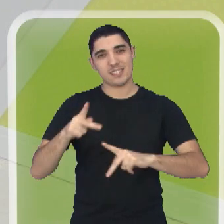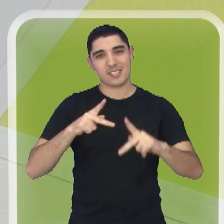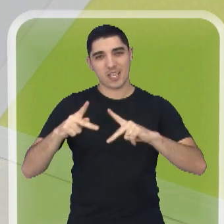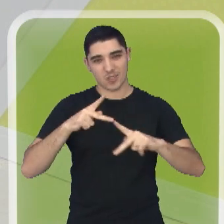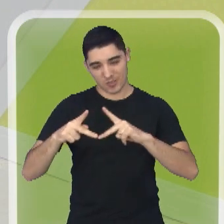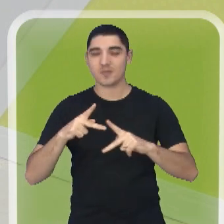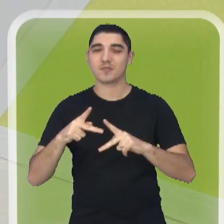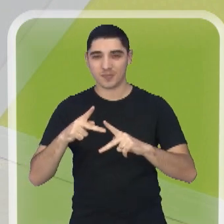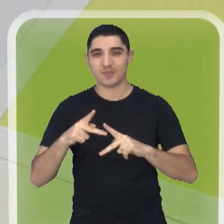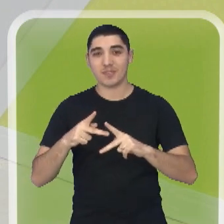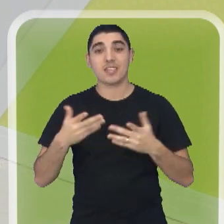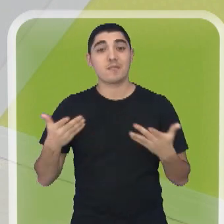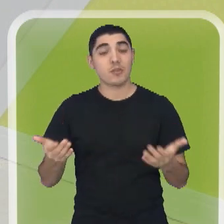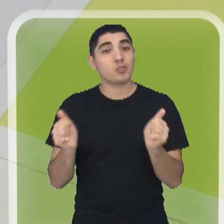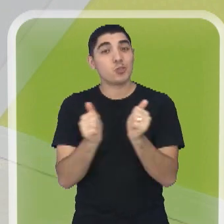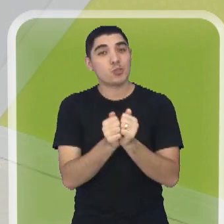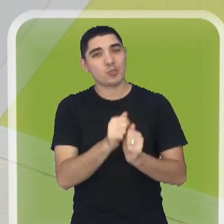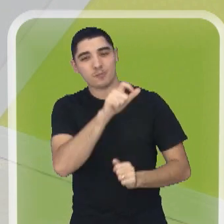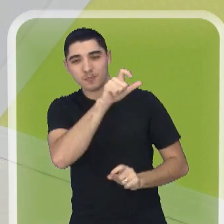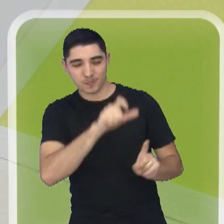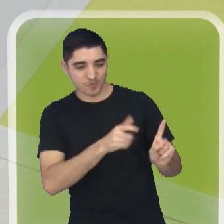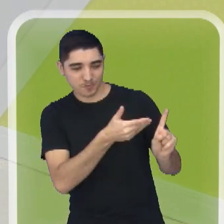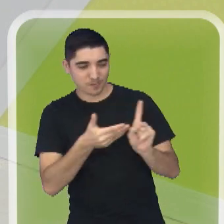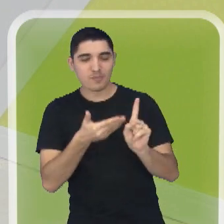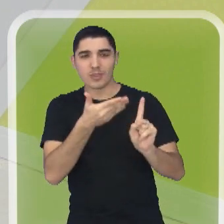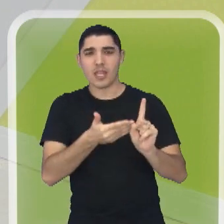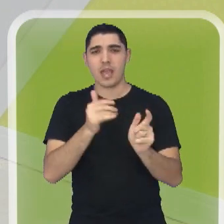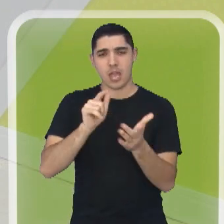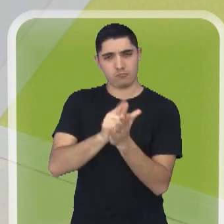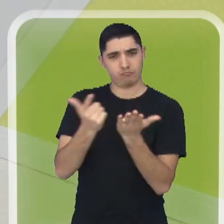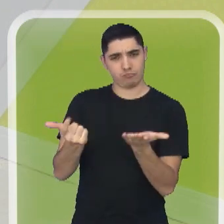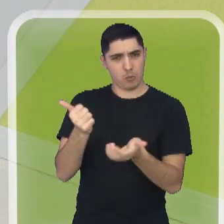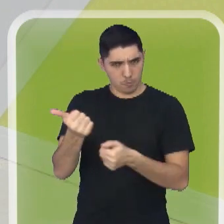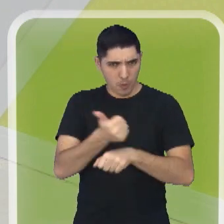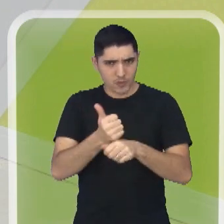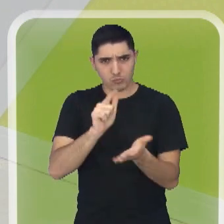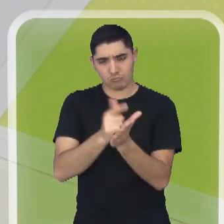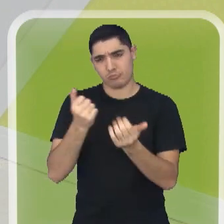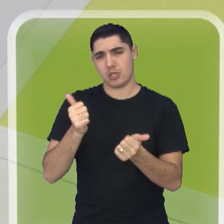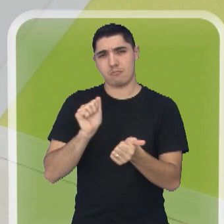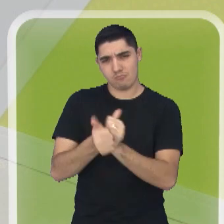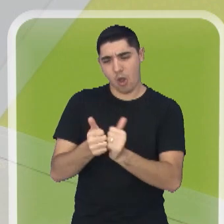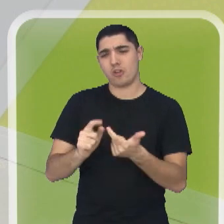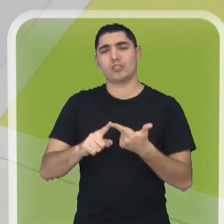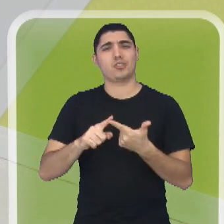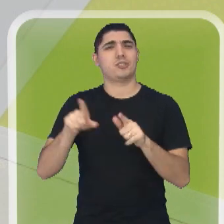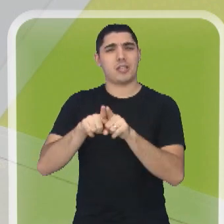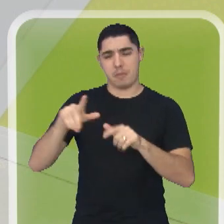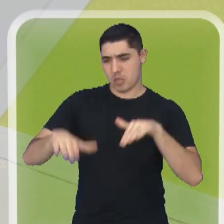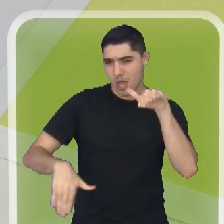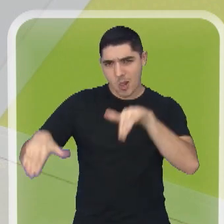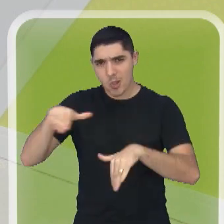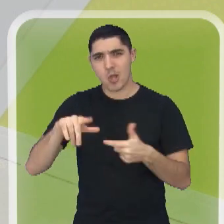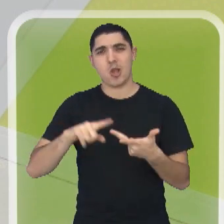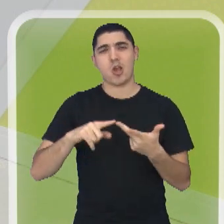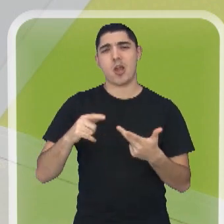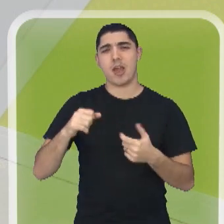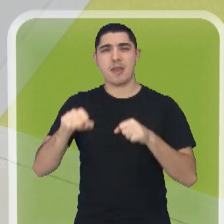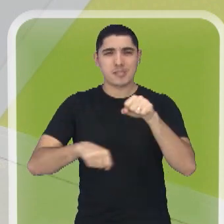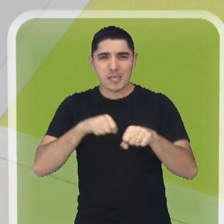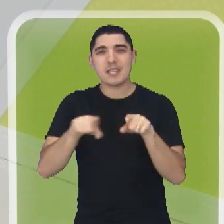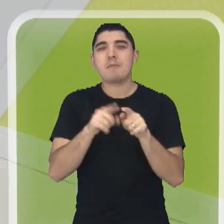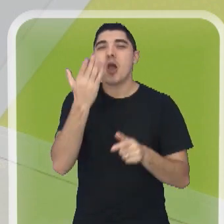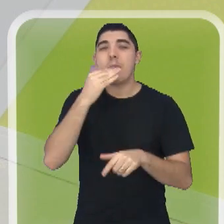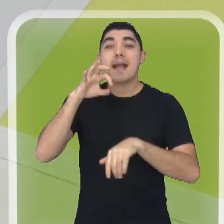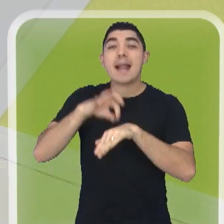aqui da nossa cidade. Aqui comigo ele, jornalista, repórter esportivo, nadador, ciclista, skatista e é comedor de bistecão